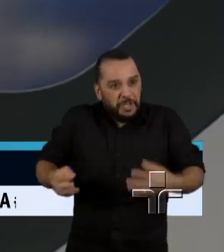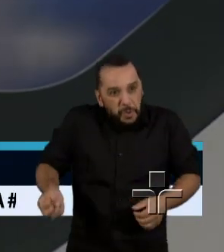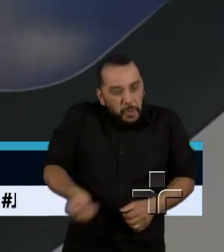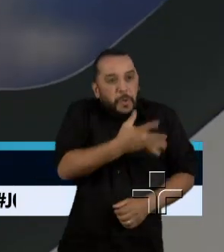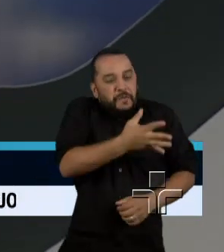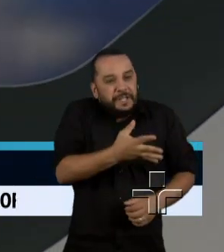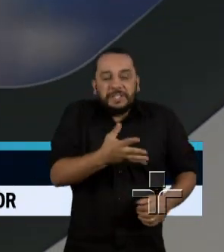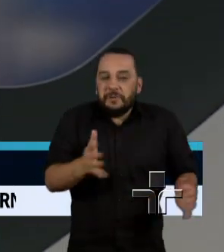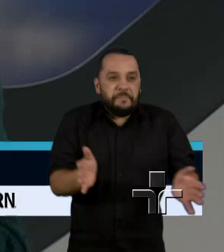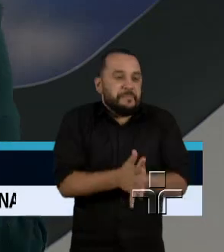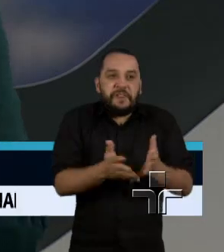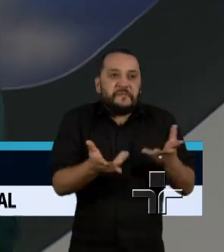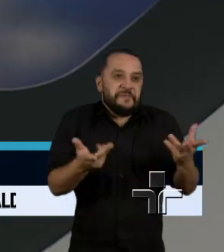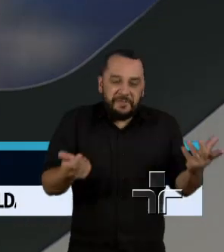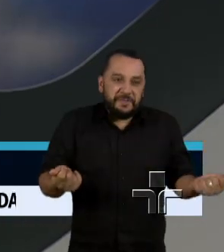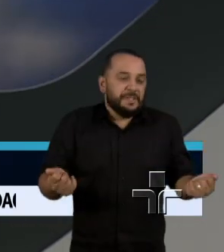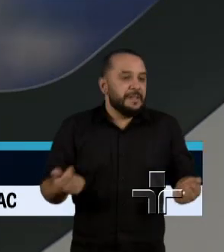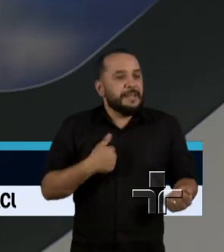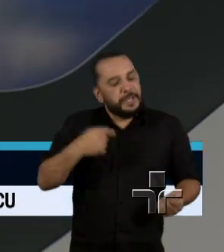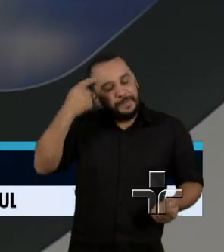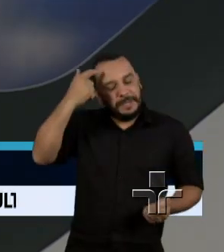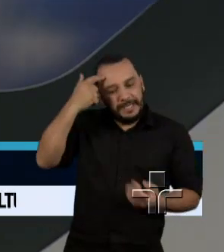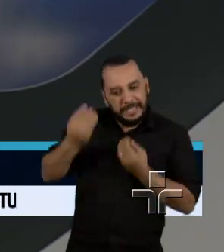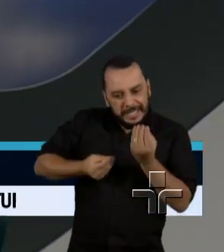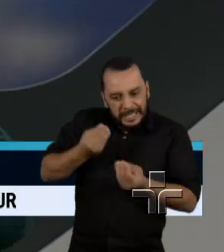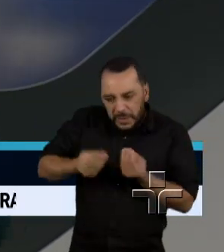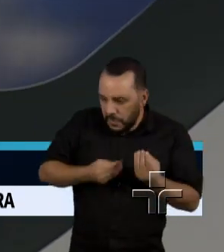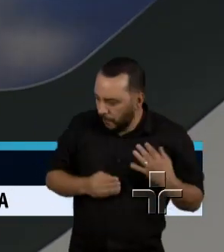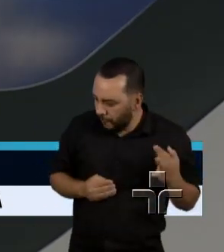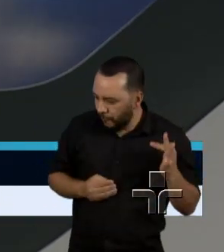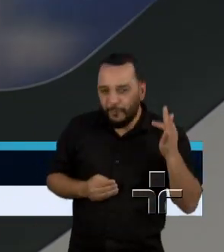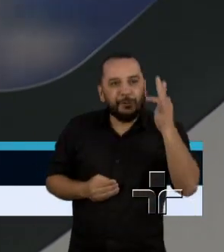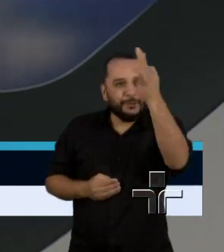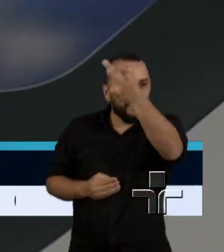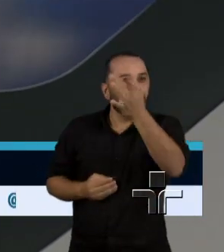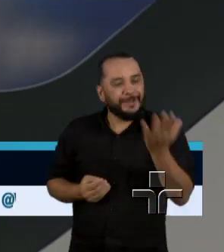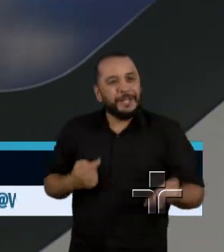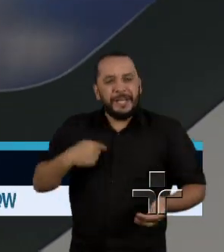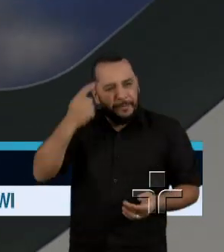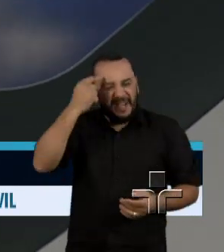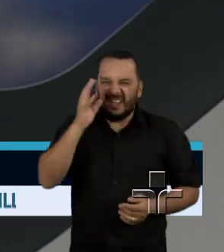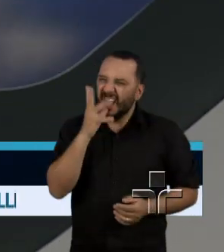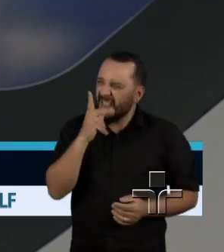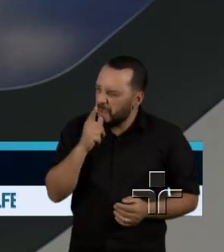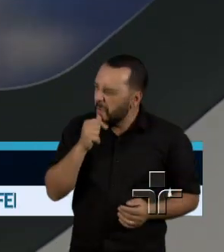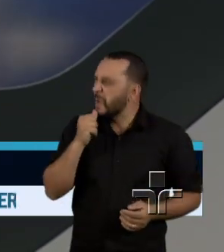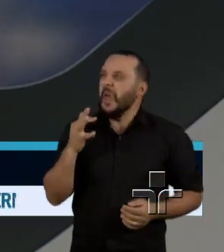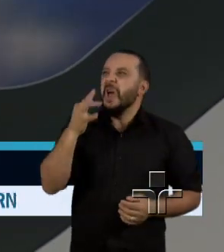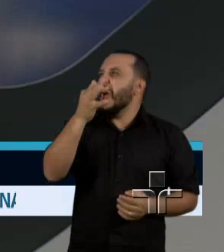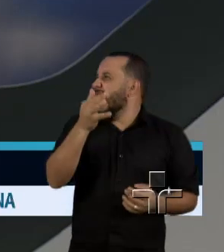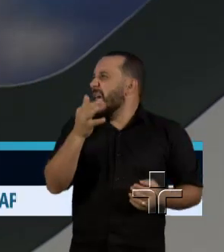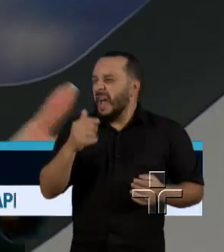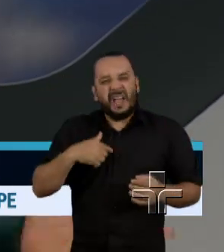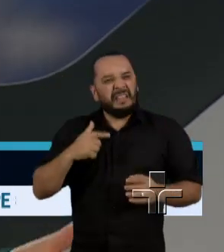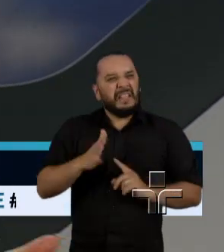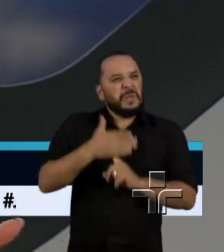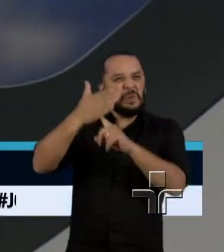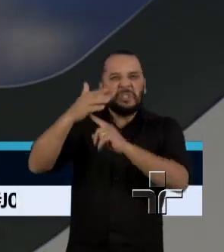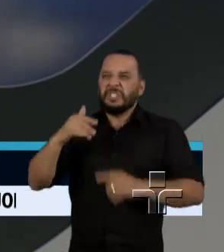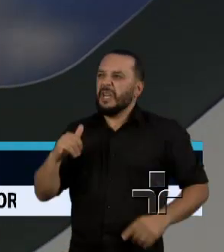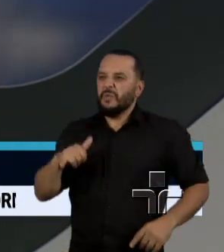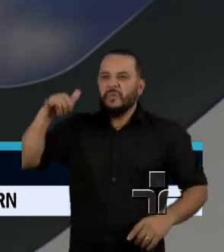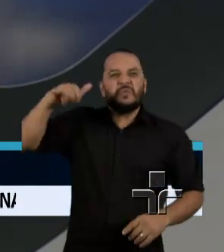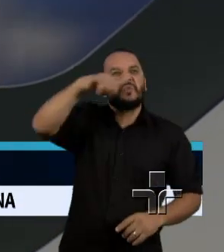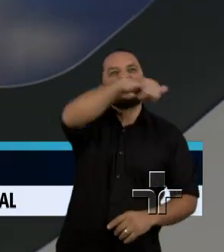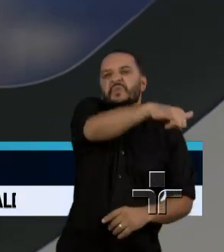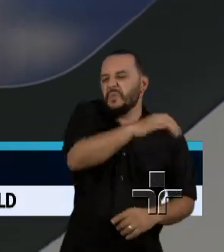incríveis, que eu fico pensando até como vai ser esse futuro, que eu achava que demoraria muito para acontecer e, pelo visto, vai acontecer já